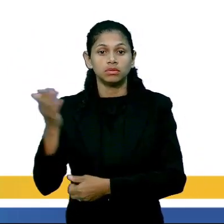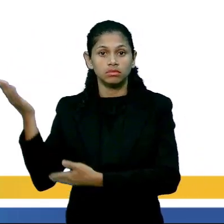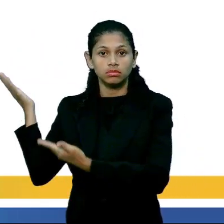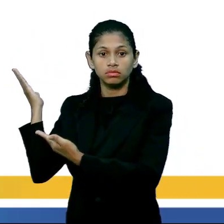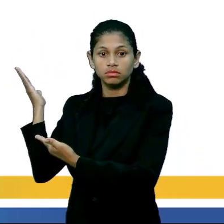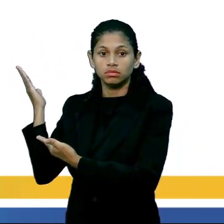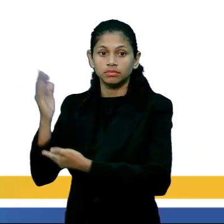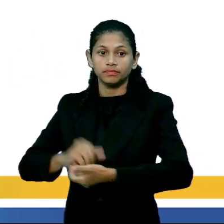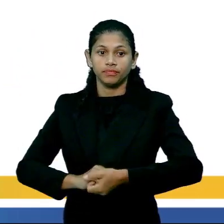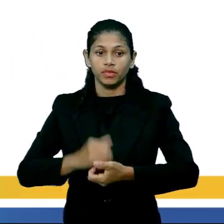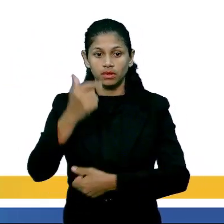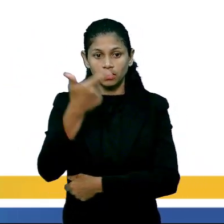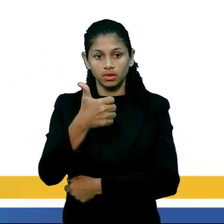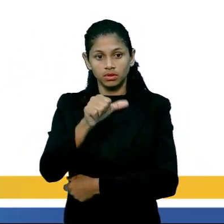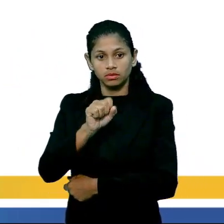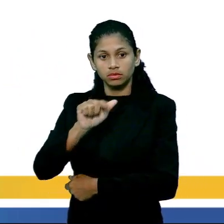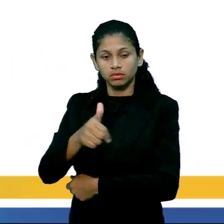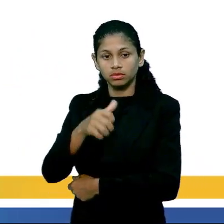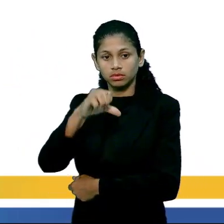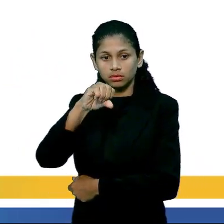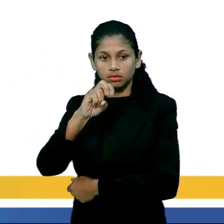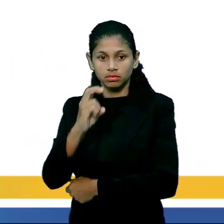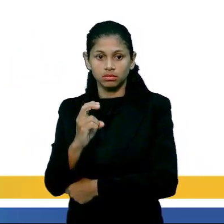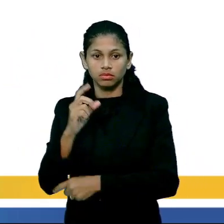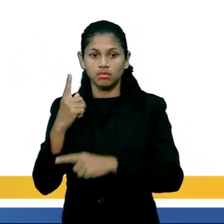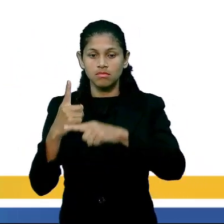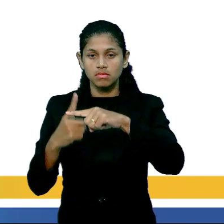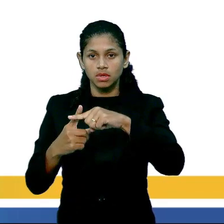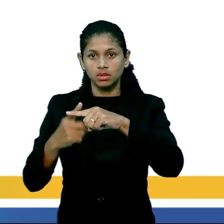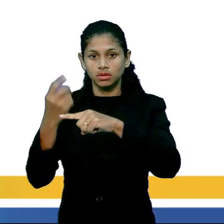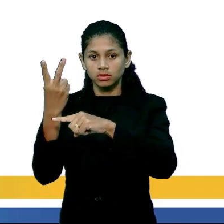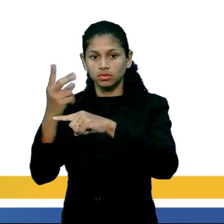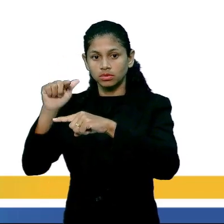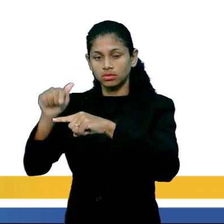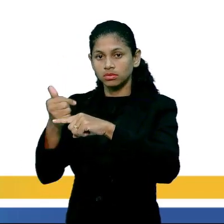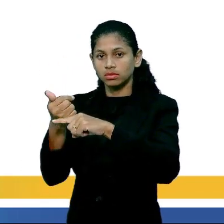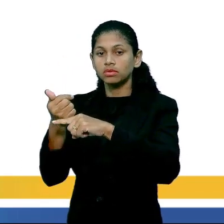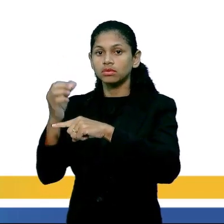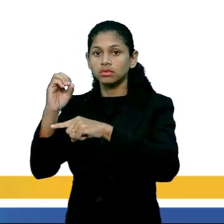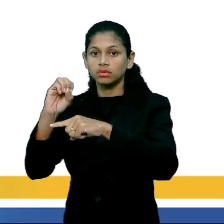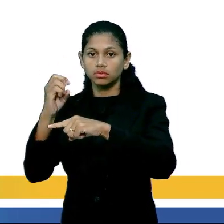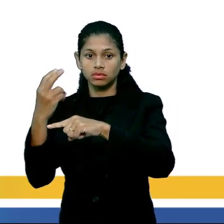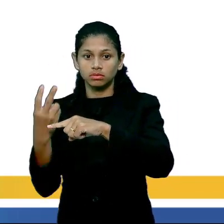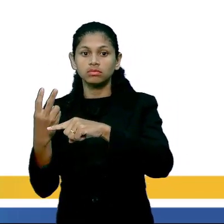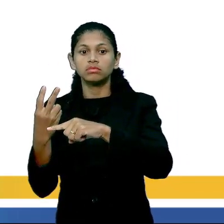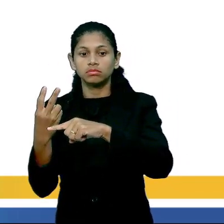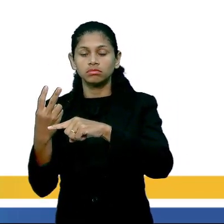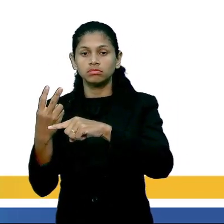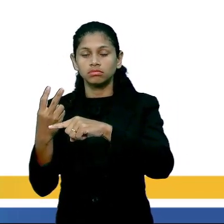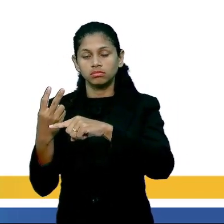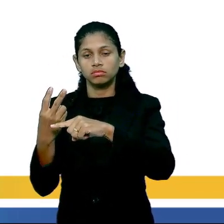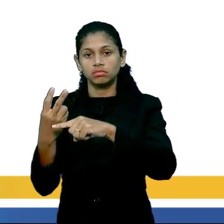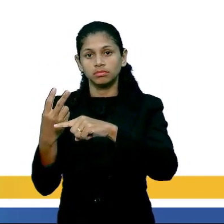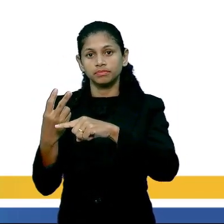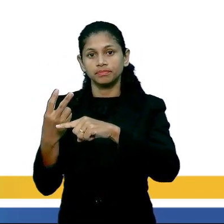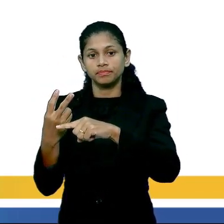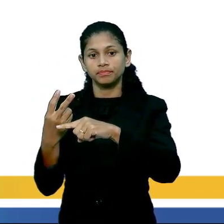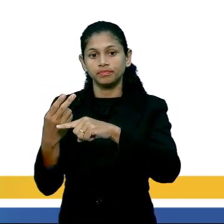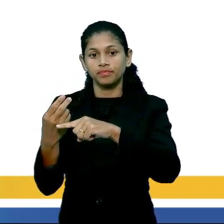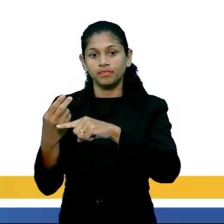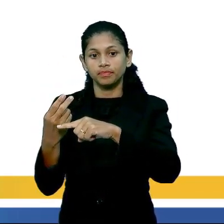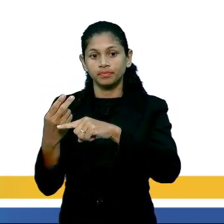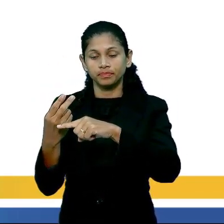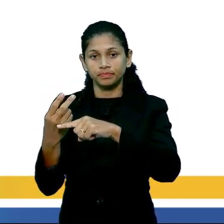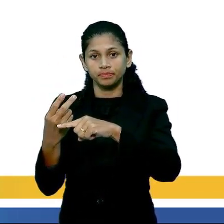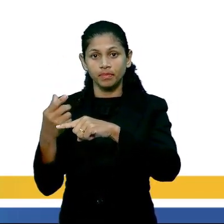aí 28,95 + 2,2 cm né que vai ser a altura